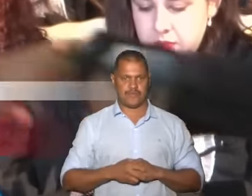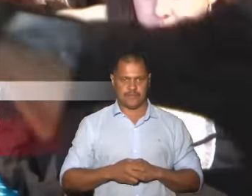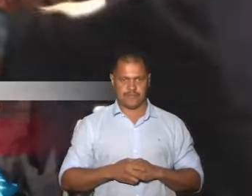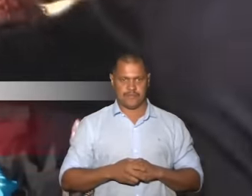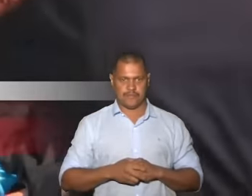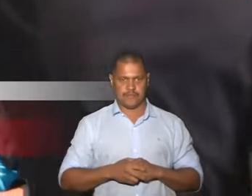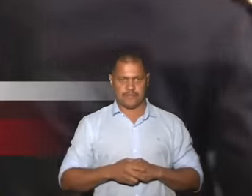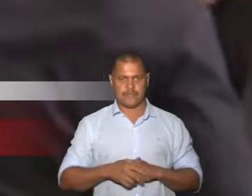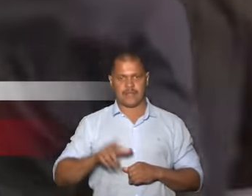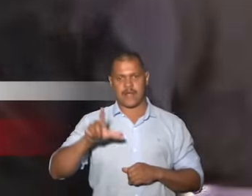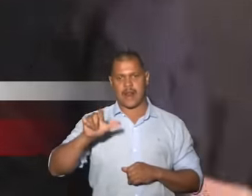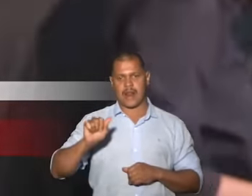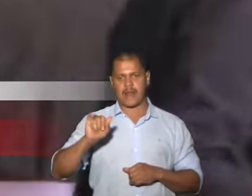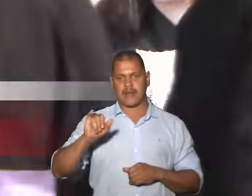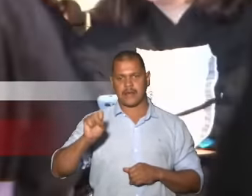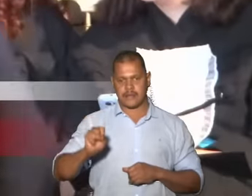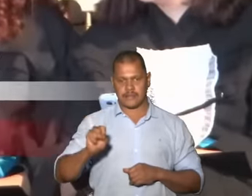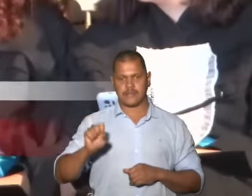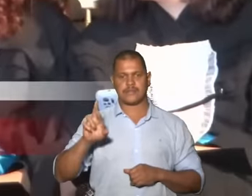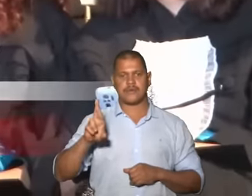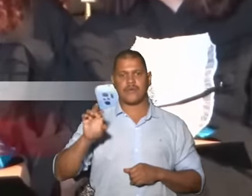Laís Rodrigues Coimbra.